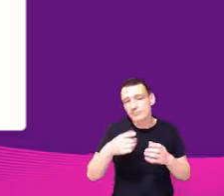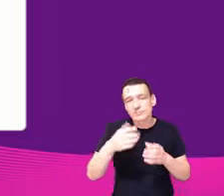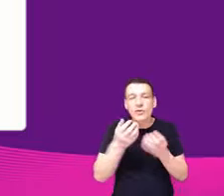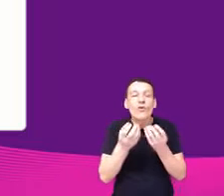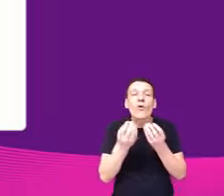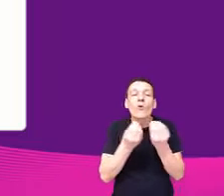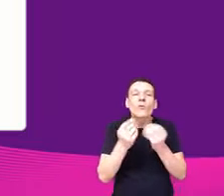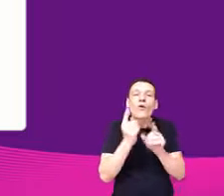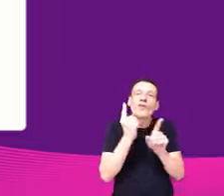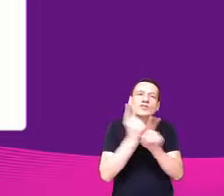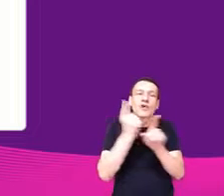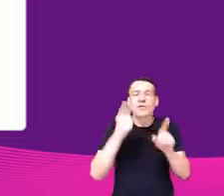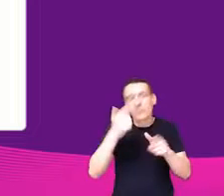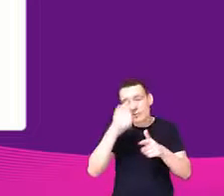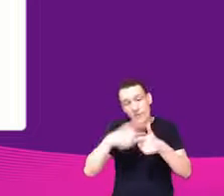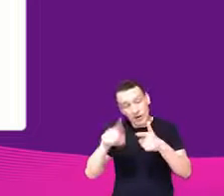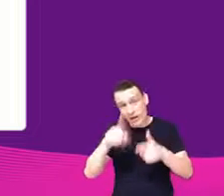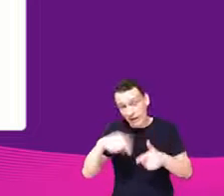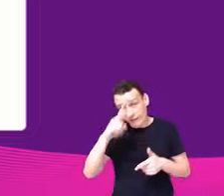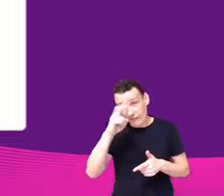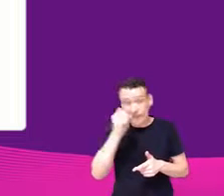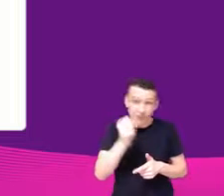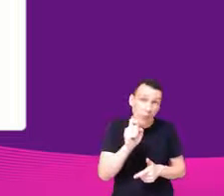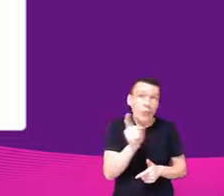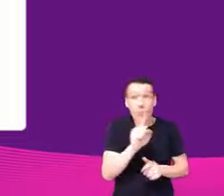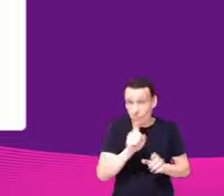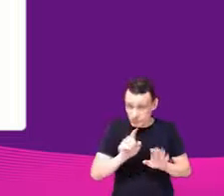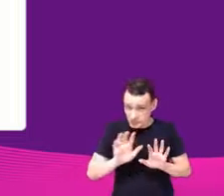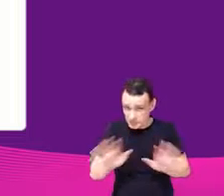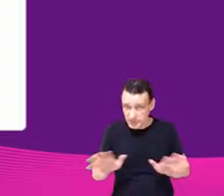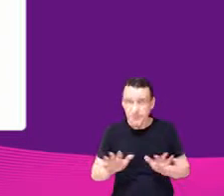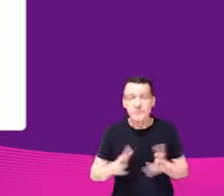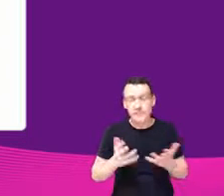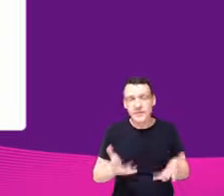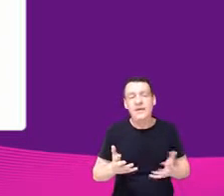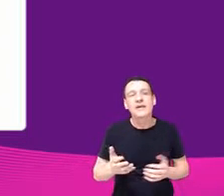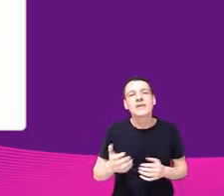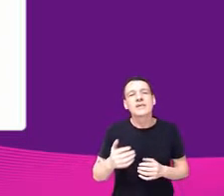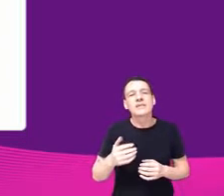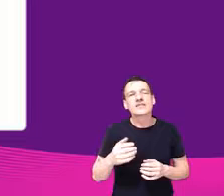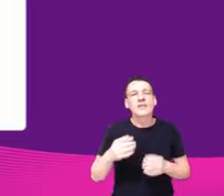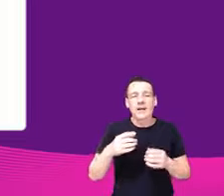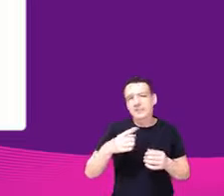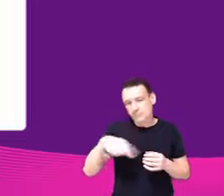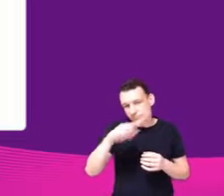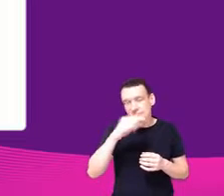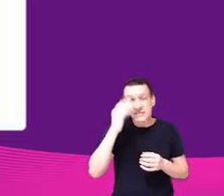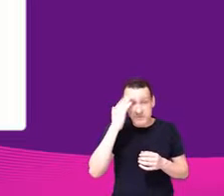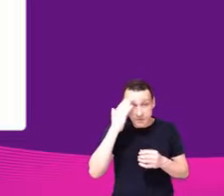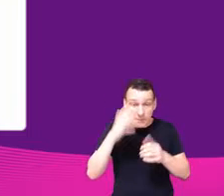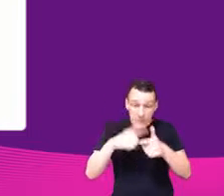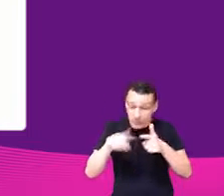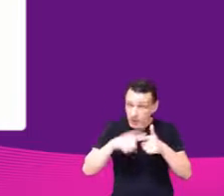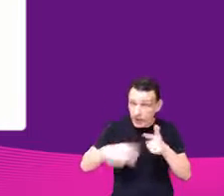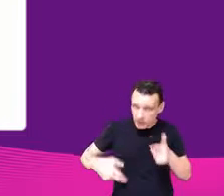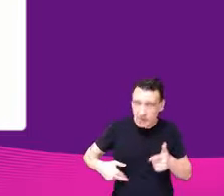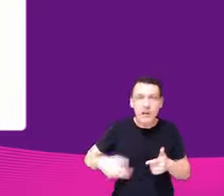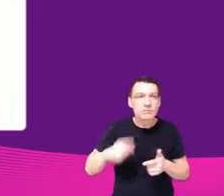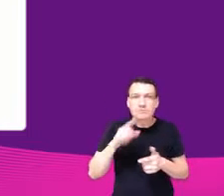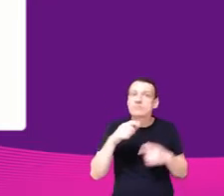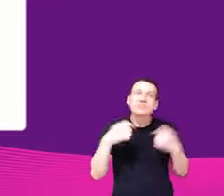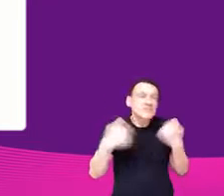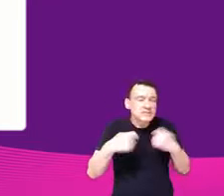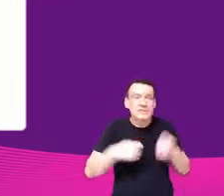Ou seja, boa parte do convencimento de que a doença renal crônica é relevante do ponto de vista de saúde